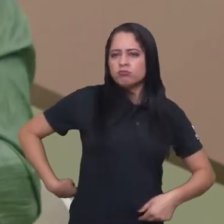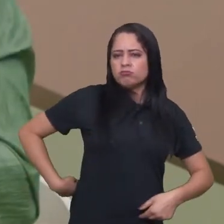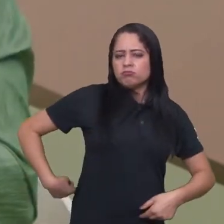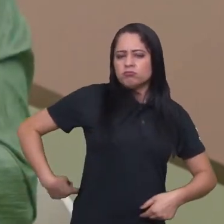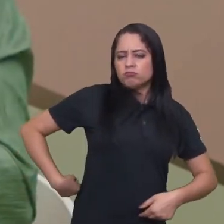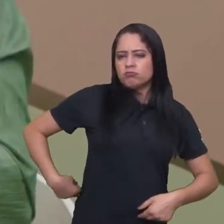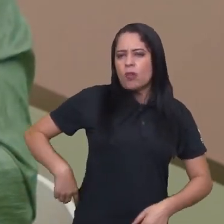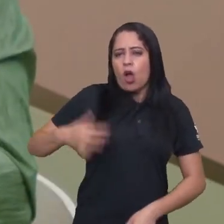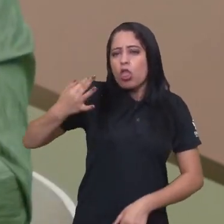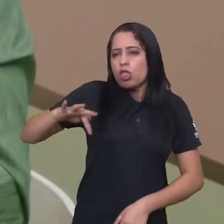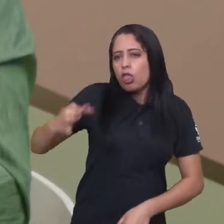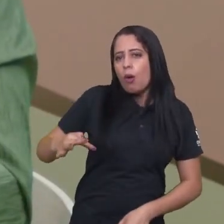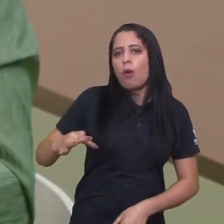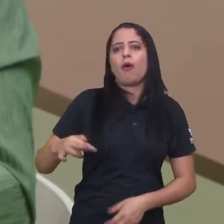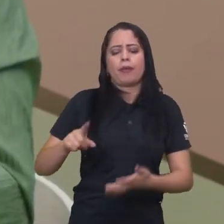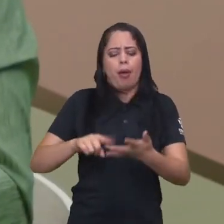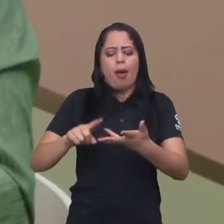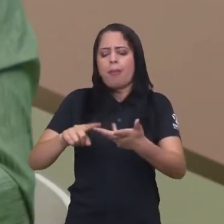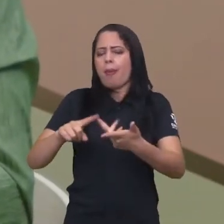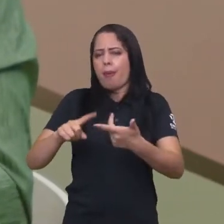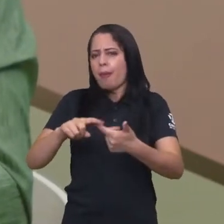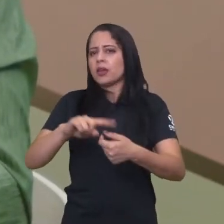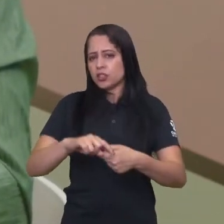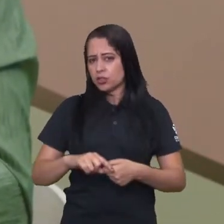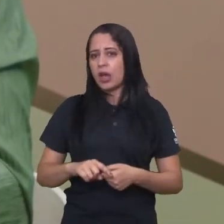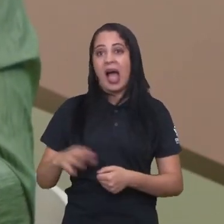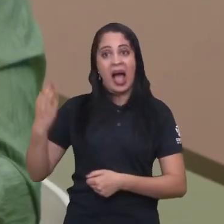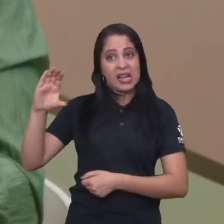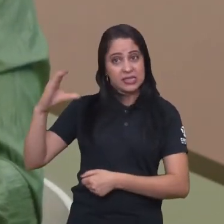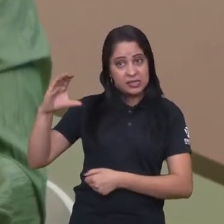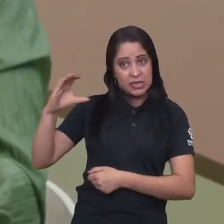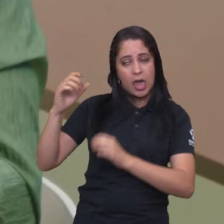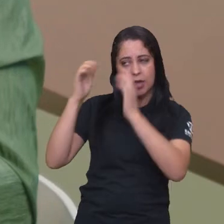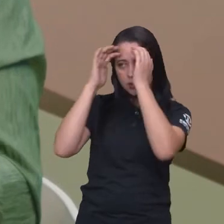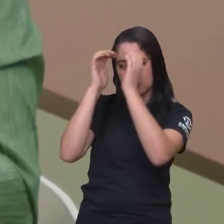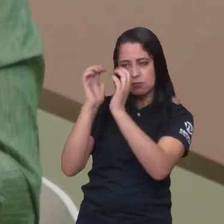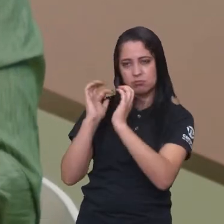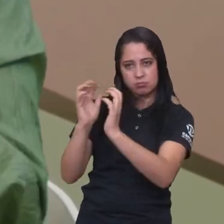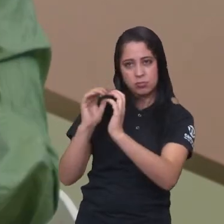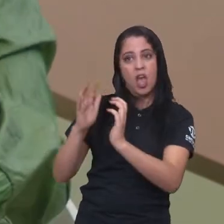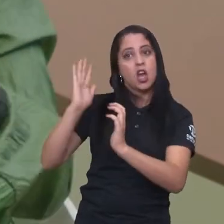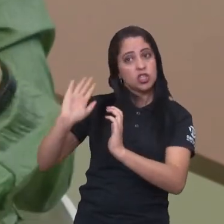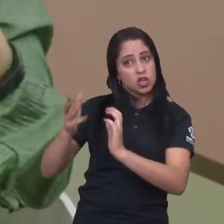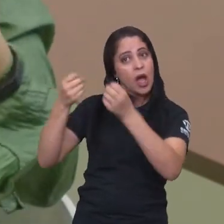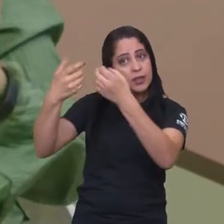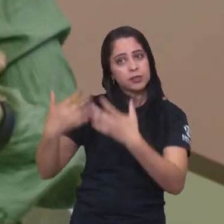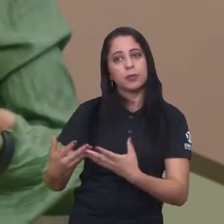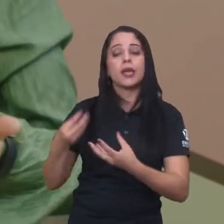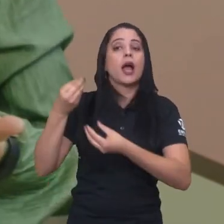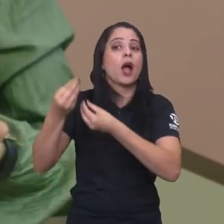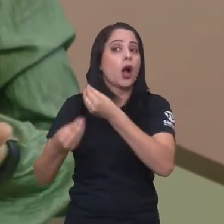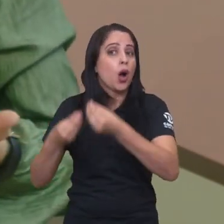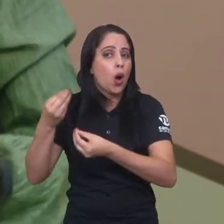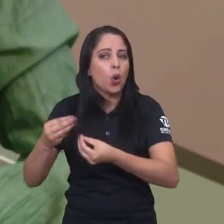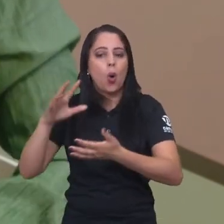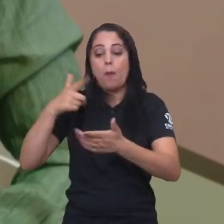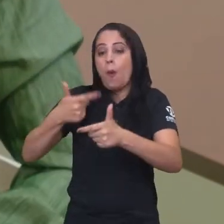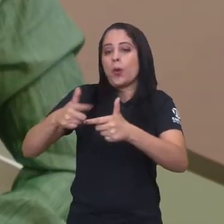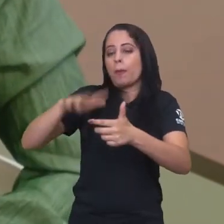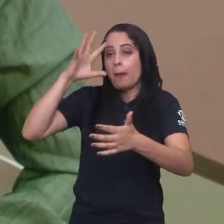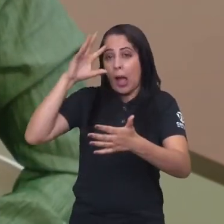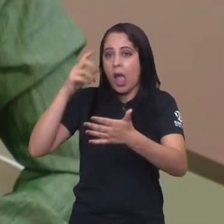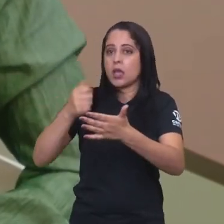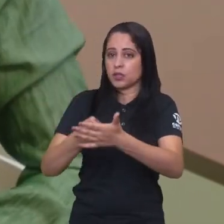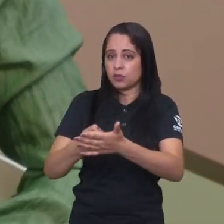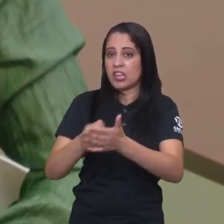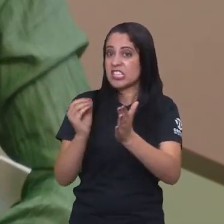a neurociência hoje traz várias questões correlacionadas com a falta, na verdade, de como lidar com os problemas que tem a ver com a falta